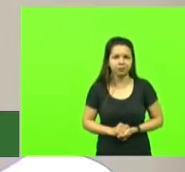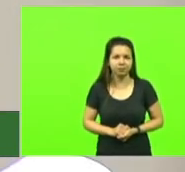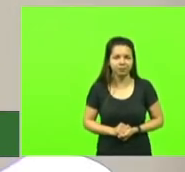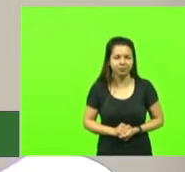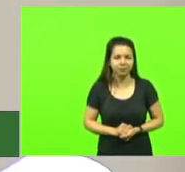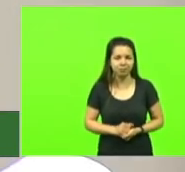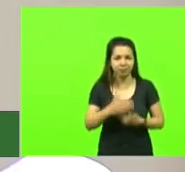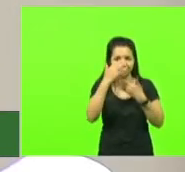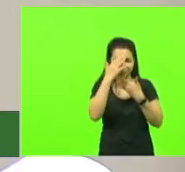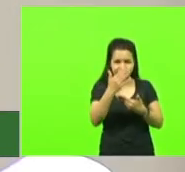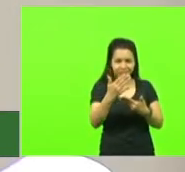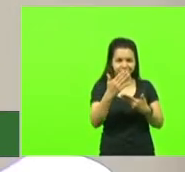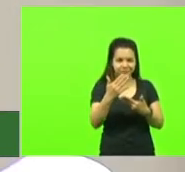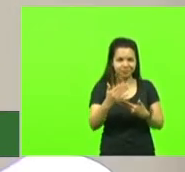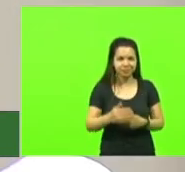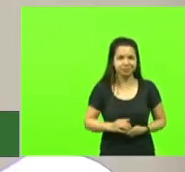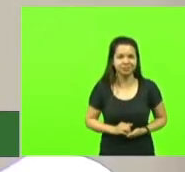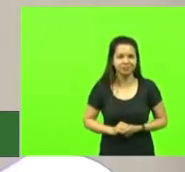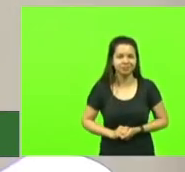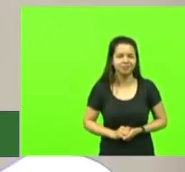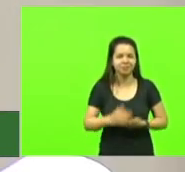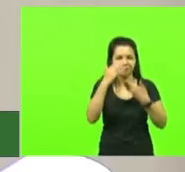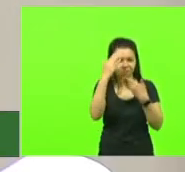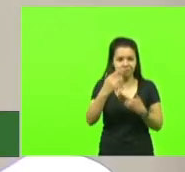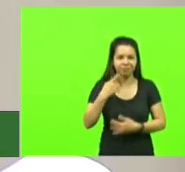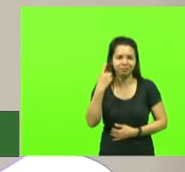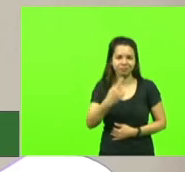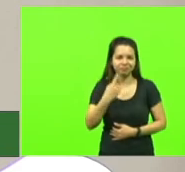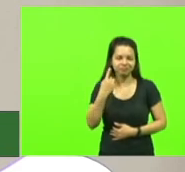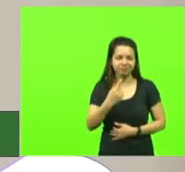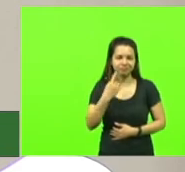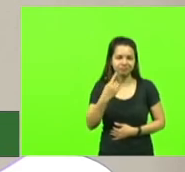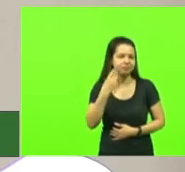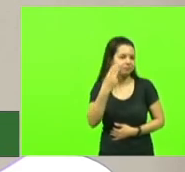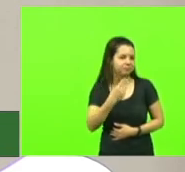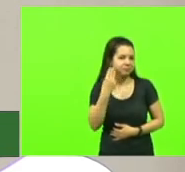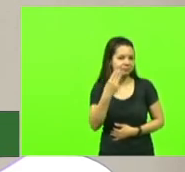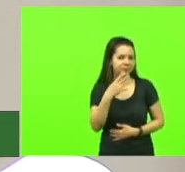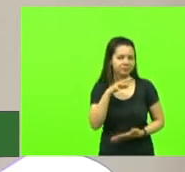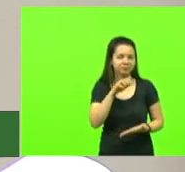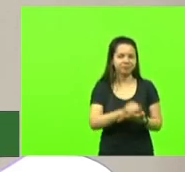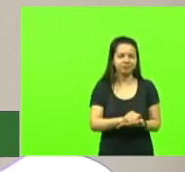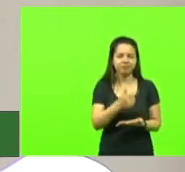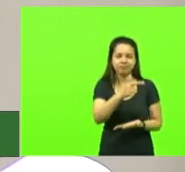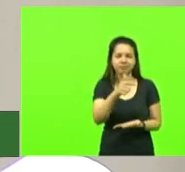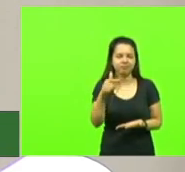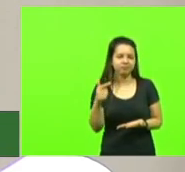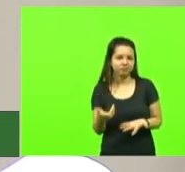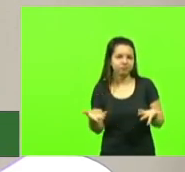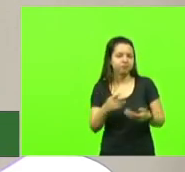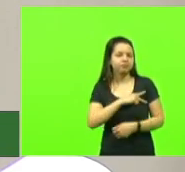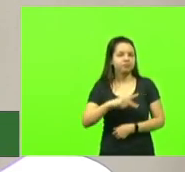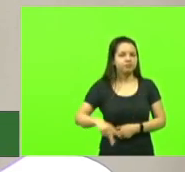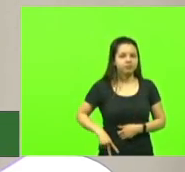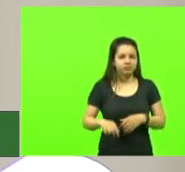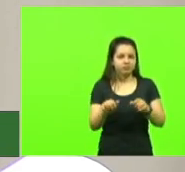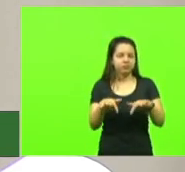Obrigado, deputado Márcio Machado. Não havendo mais oradores inscritos, esta presidência, antes de encerrar a